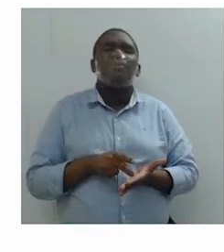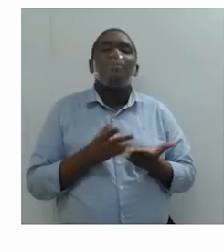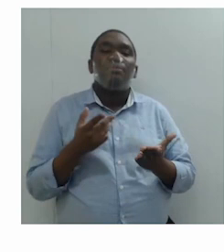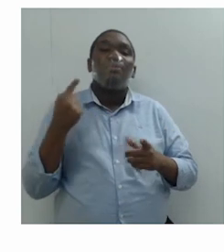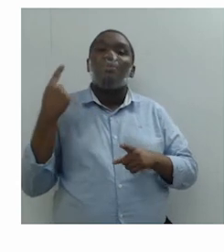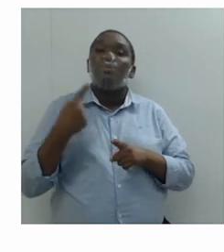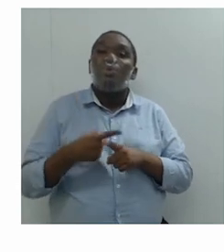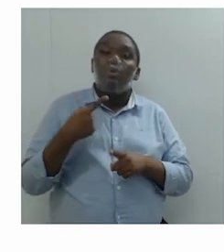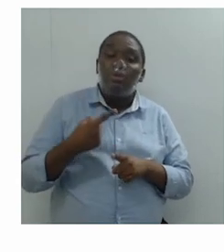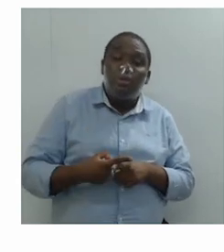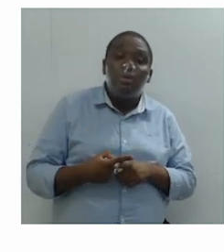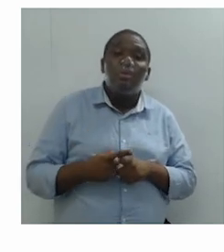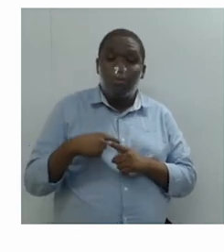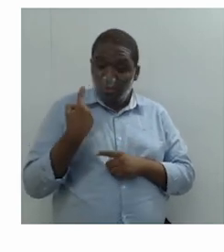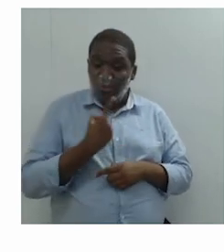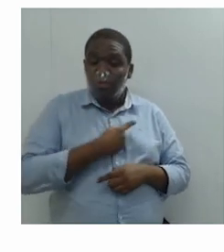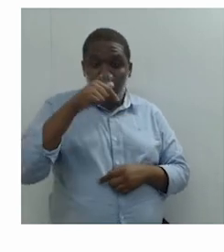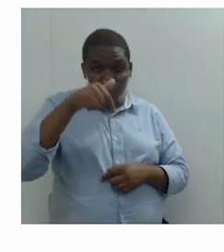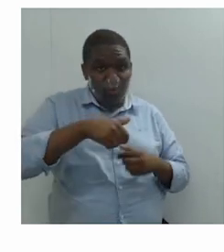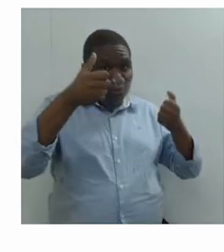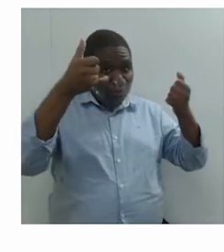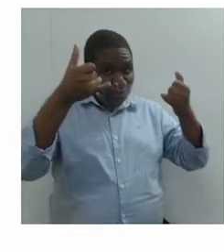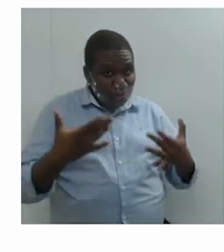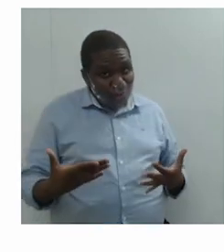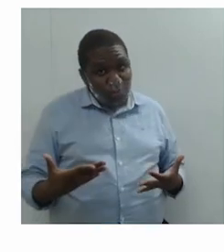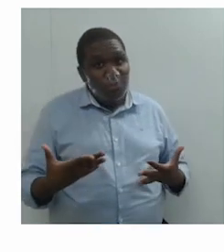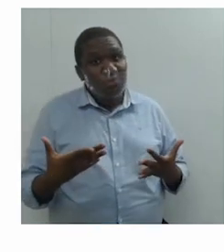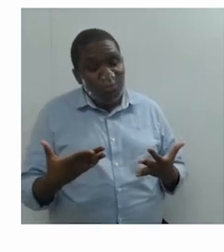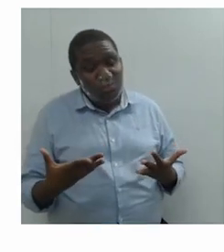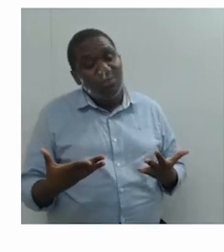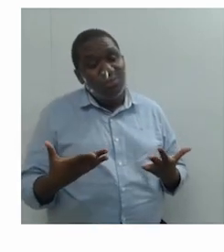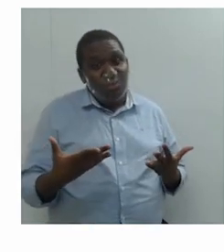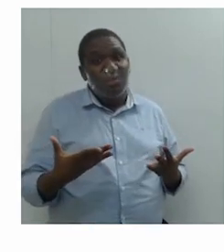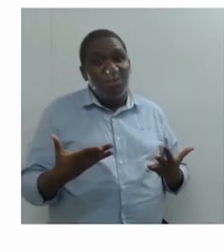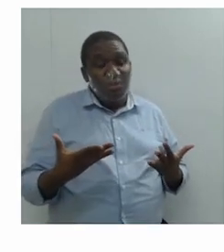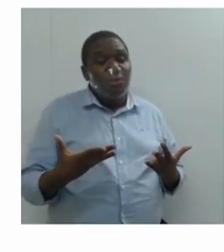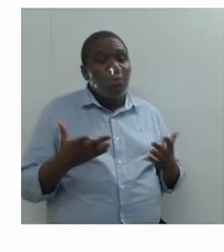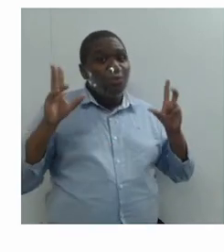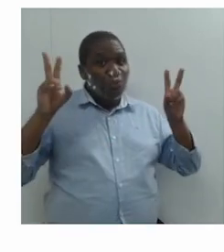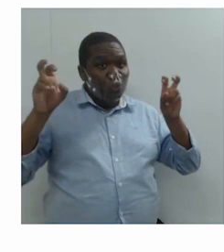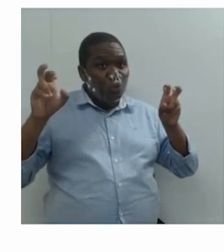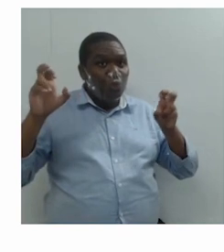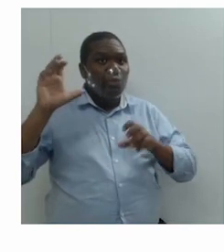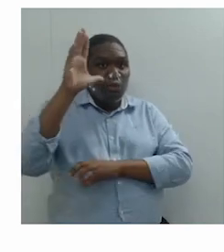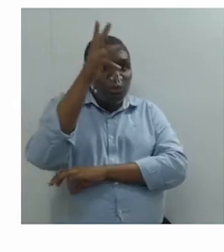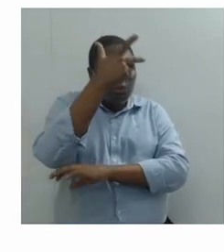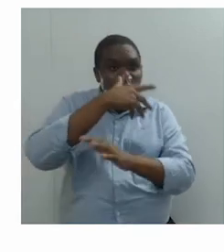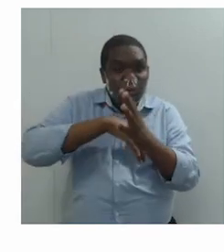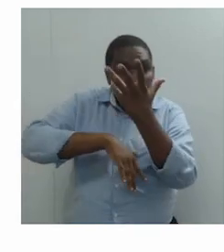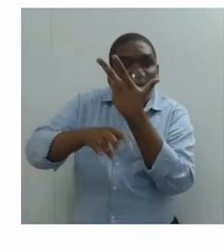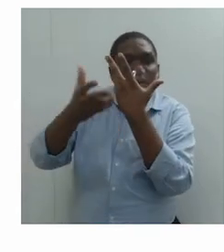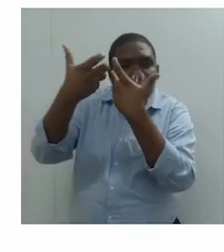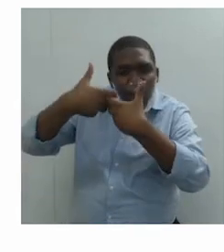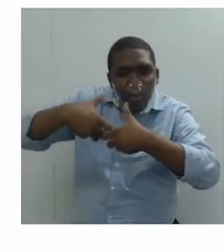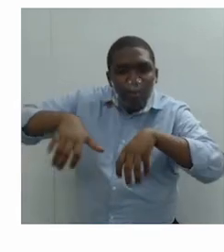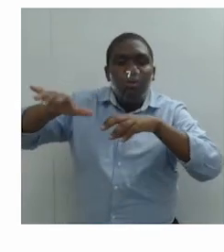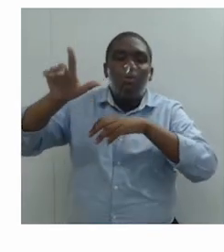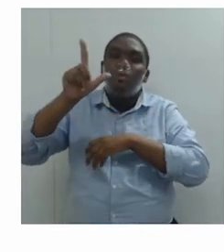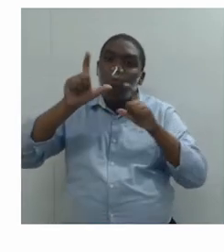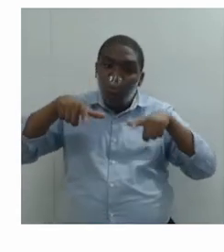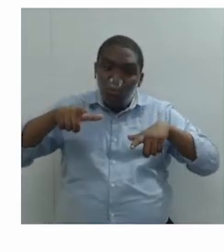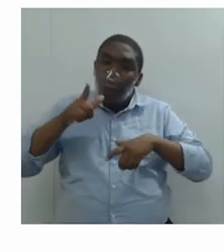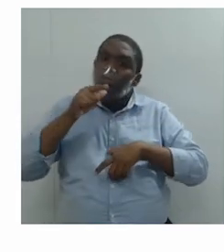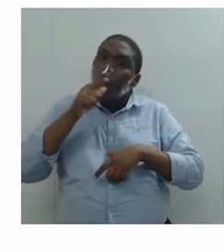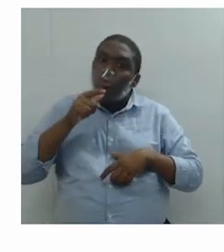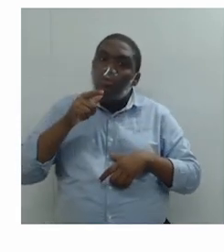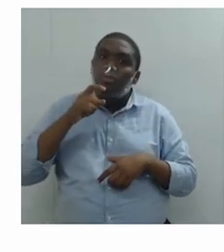quê? Porque estamos falando de paisagens naturais. A geleira, a floresta